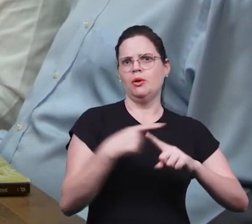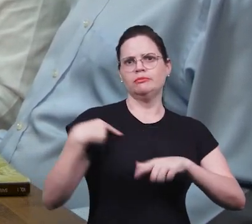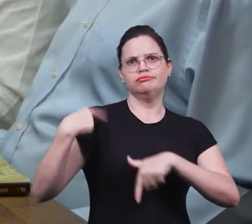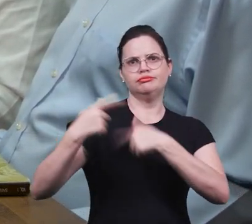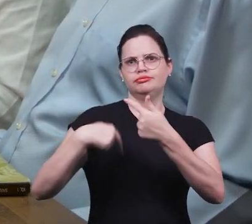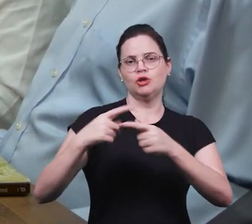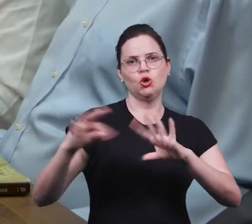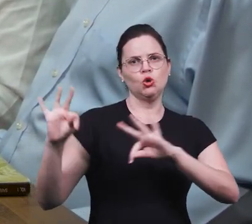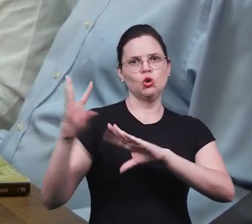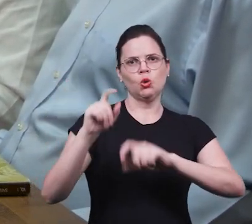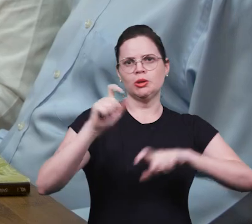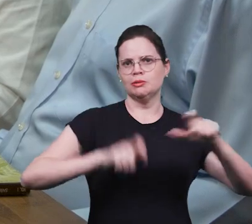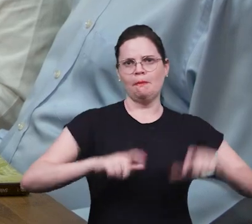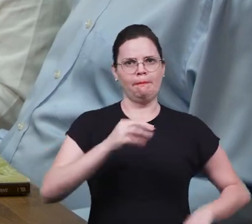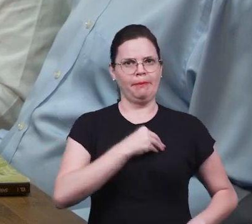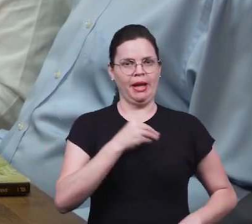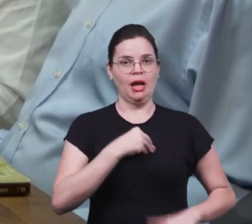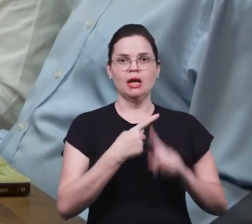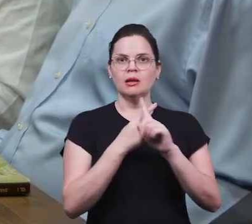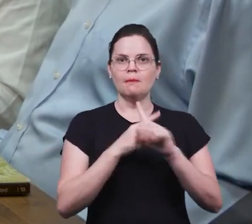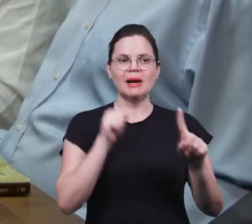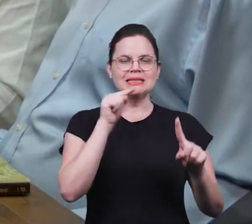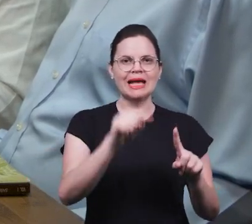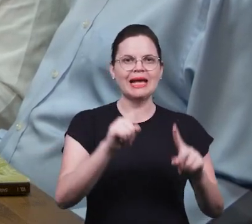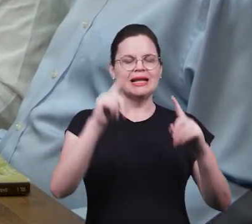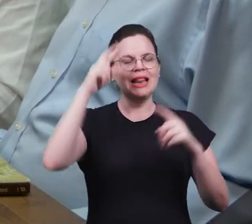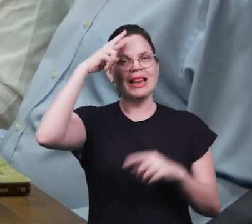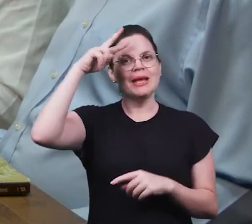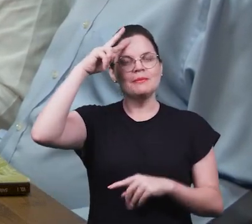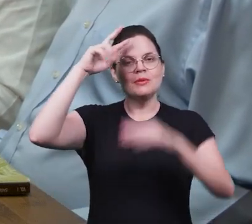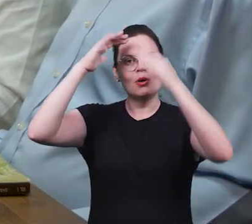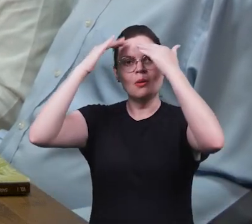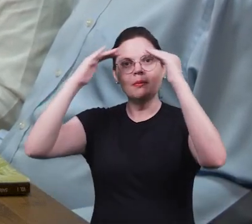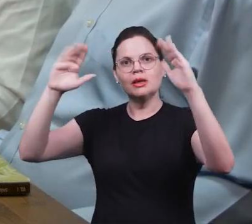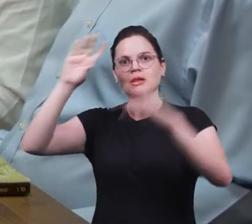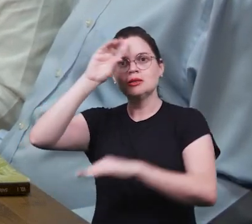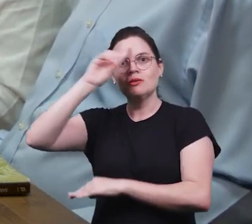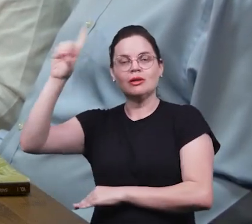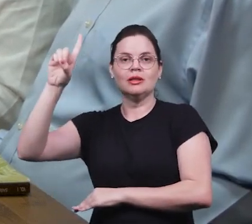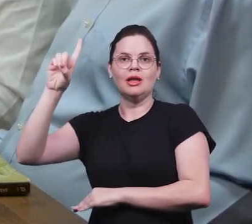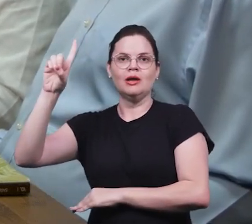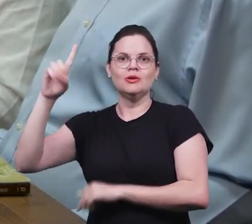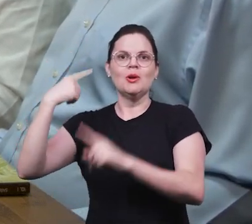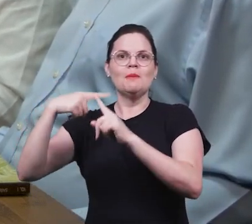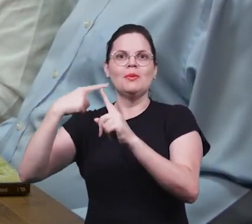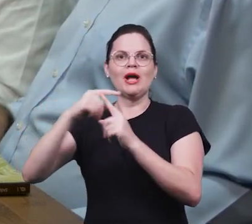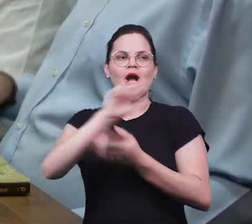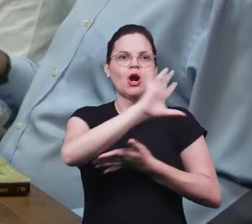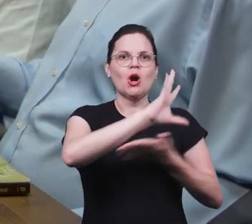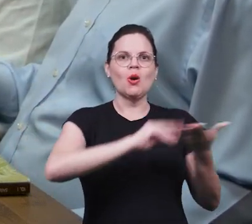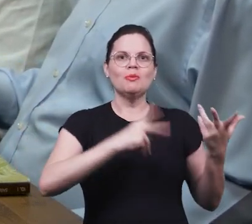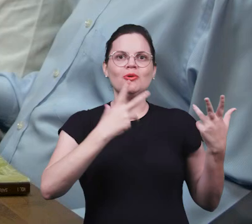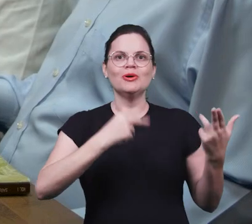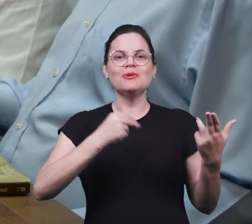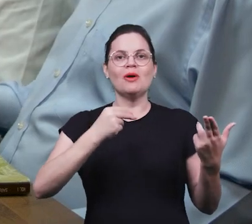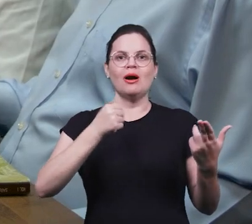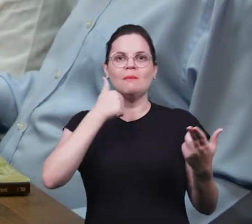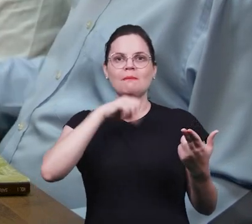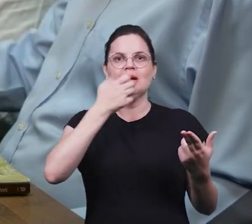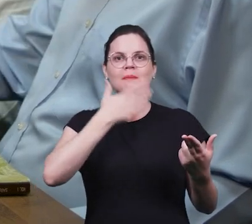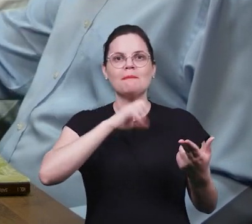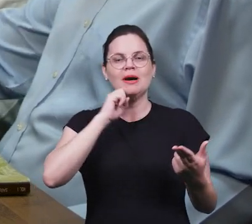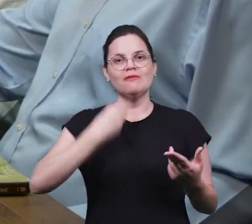uma operação da graça, né? O Senhor se movendo, vendo, olhando para o sacrifício e aceitando o homem na presença dele. Né? E diante